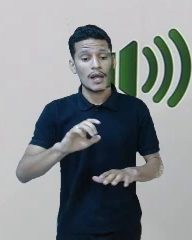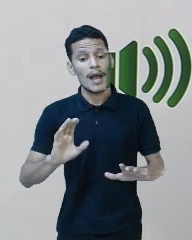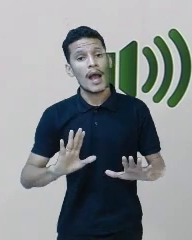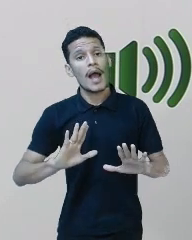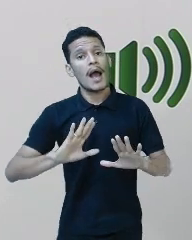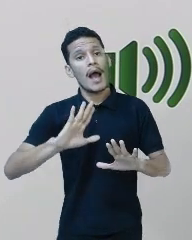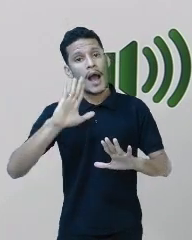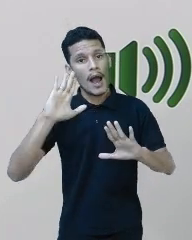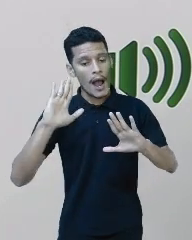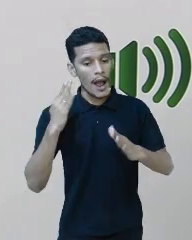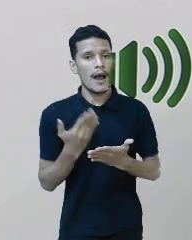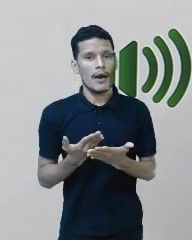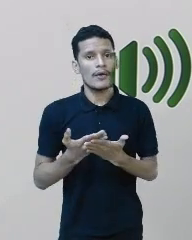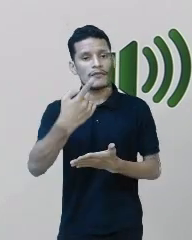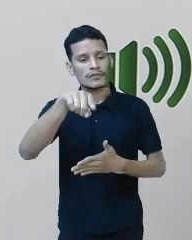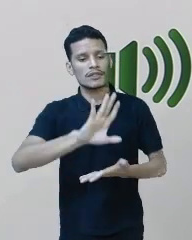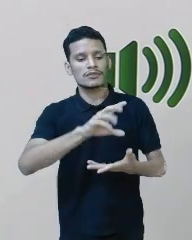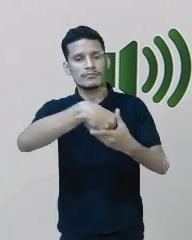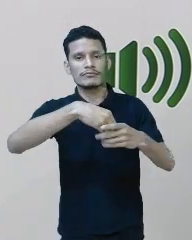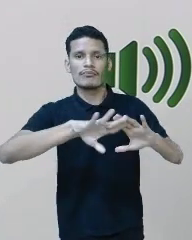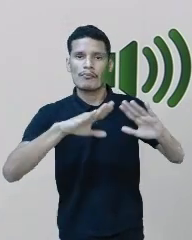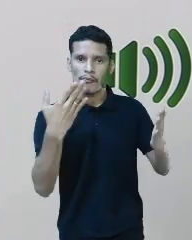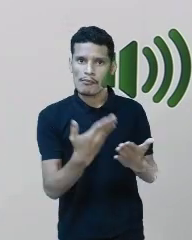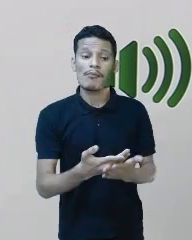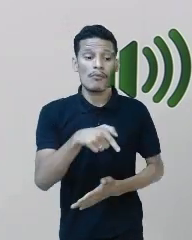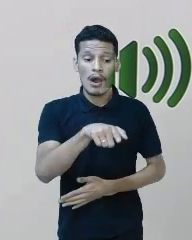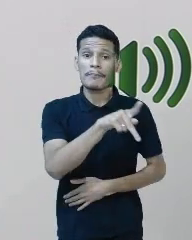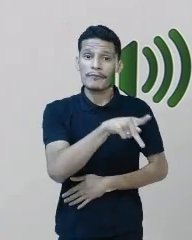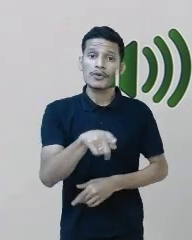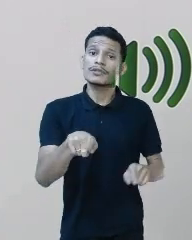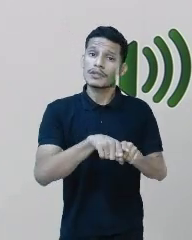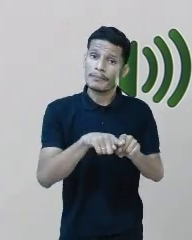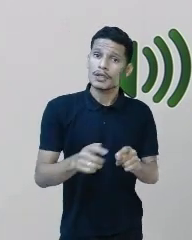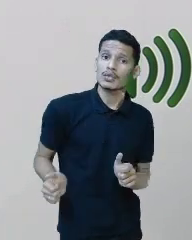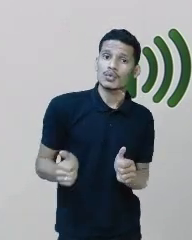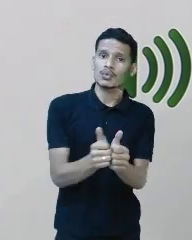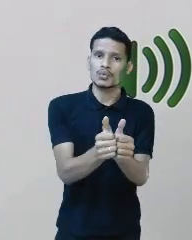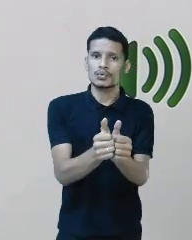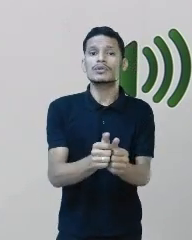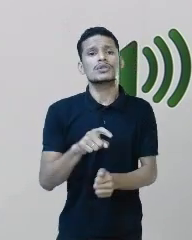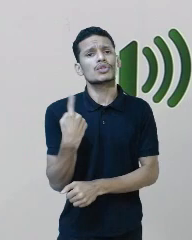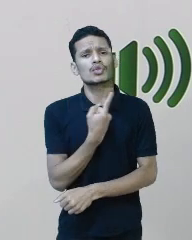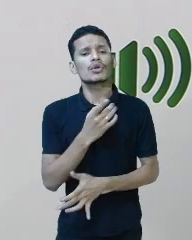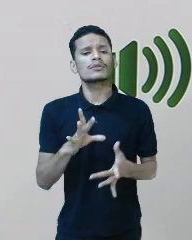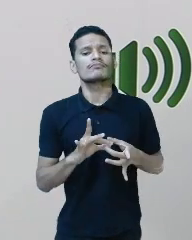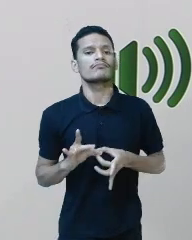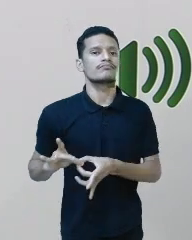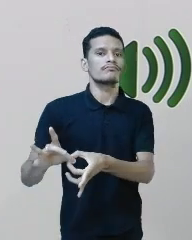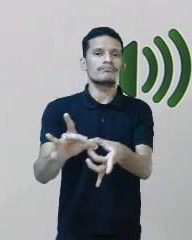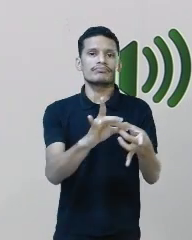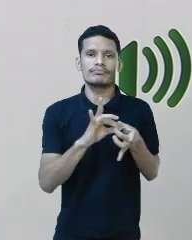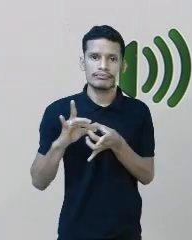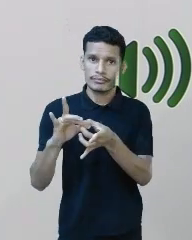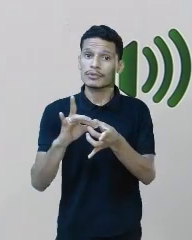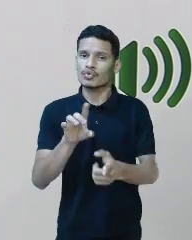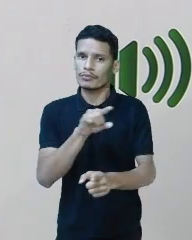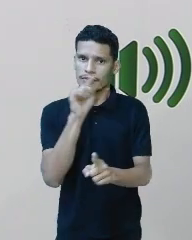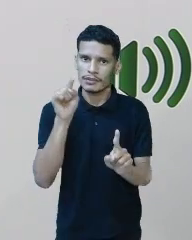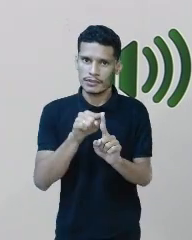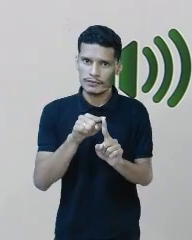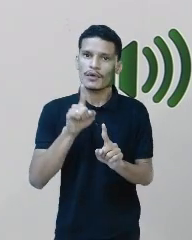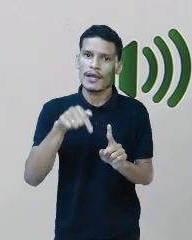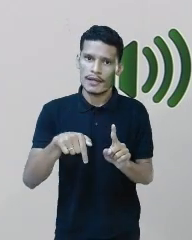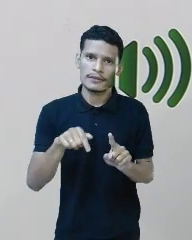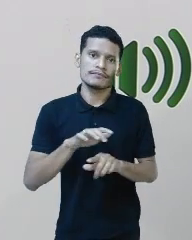você estuda lá, a professora também vai, e aí a gente vai trabalhando em conjunto, esse é o objetivo,